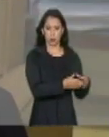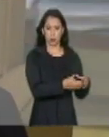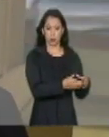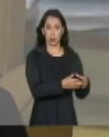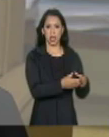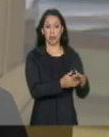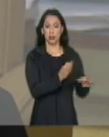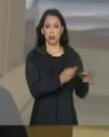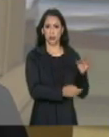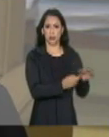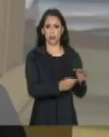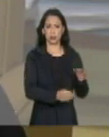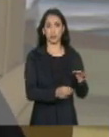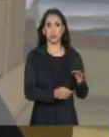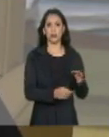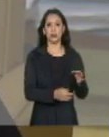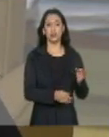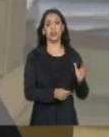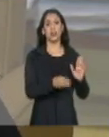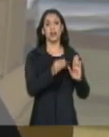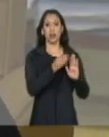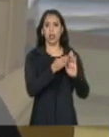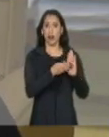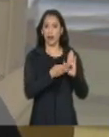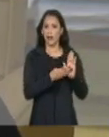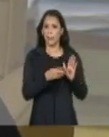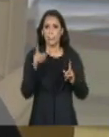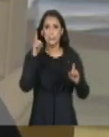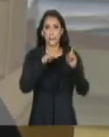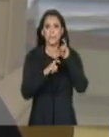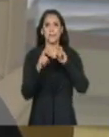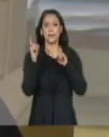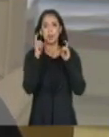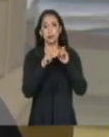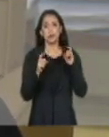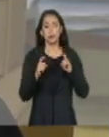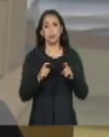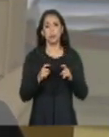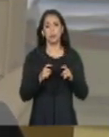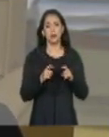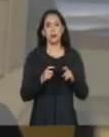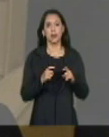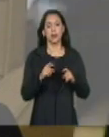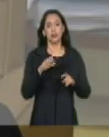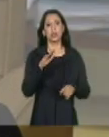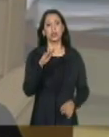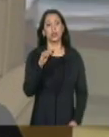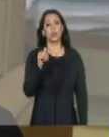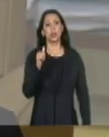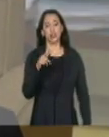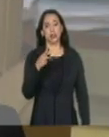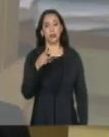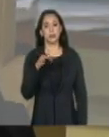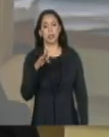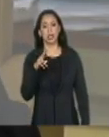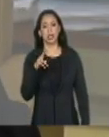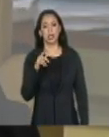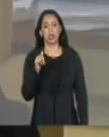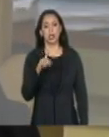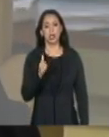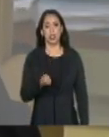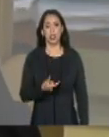são preocupantes. Continuávamos o julgamento na turma de um caso do Paraná, envolvendo o GAECO do